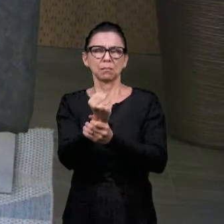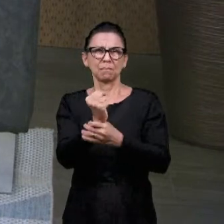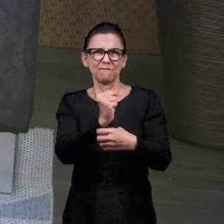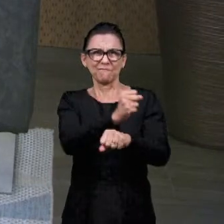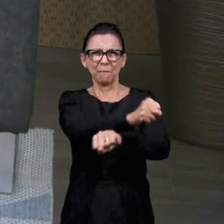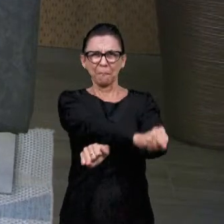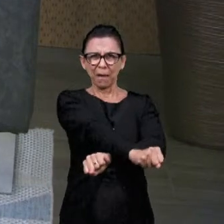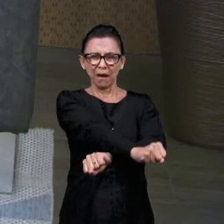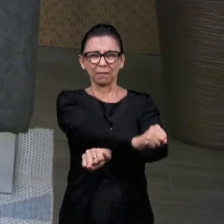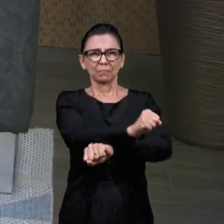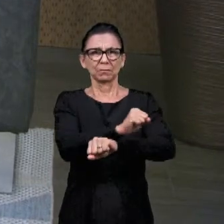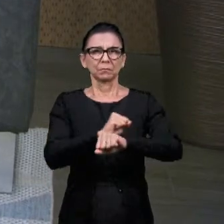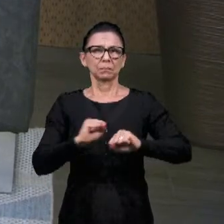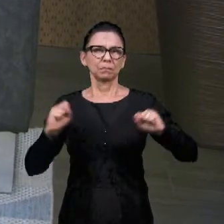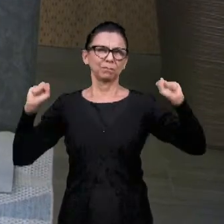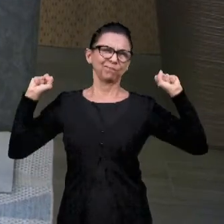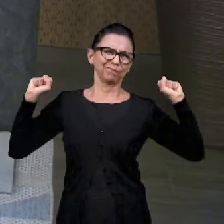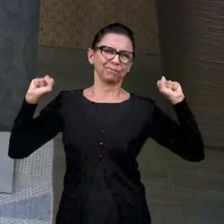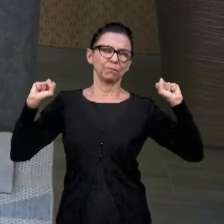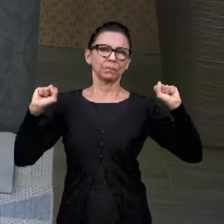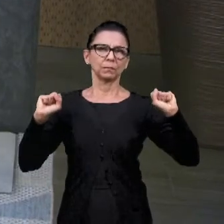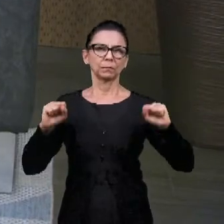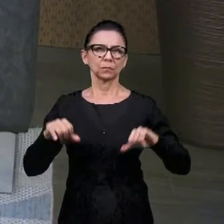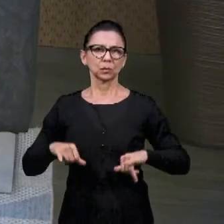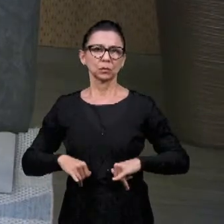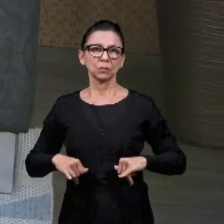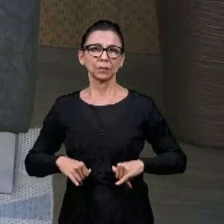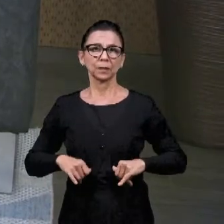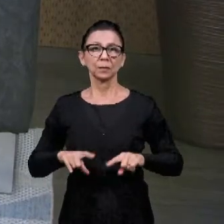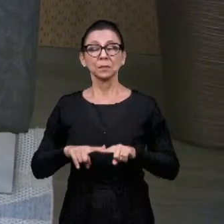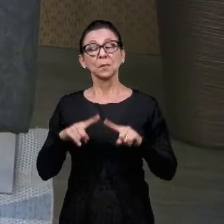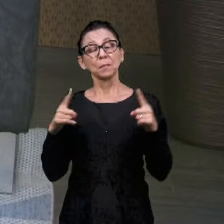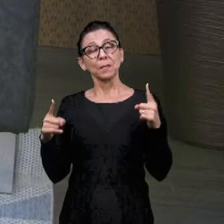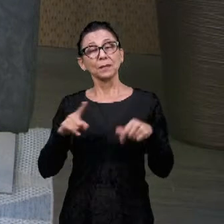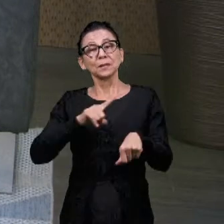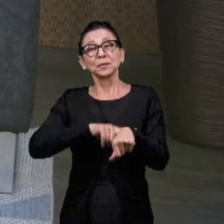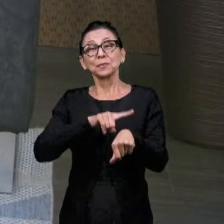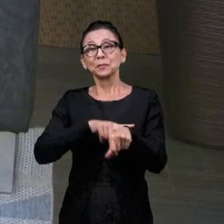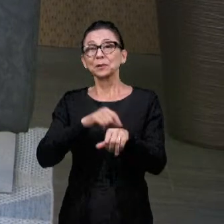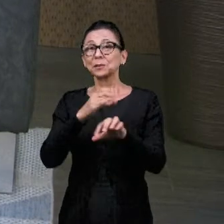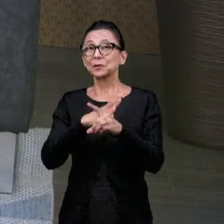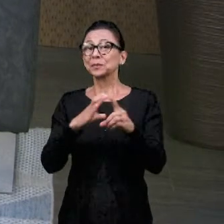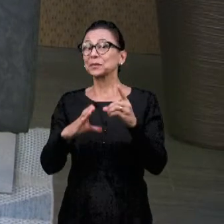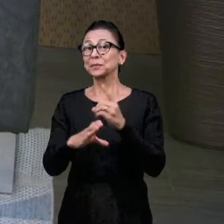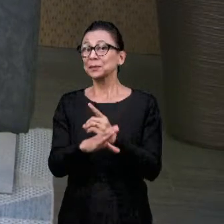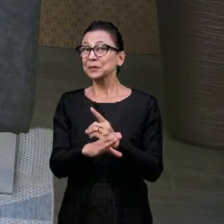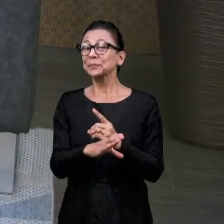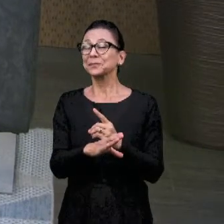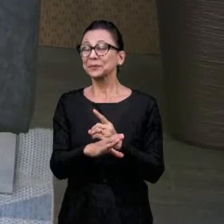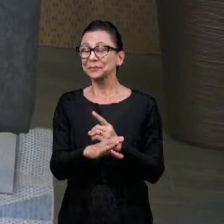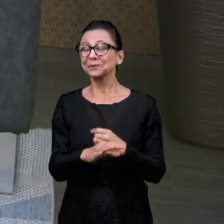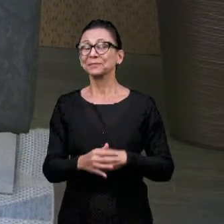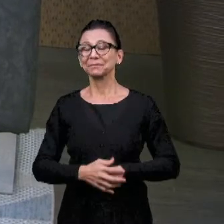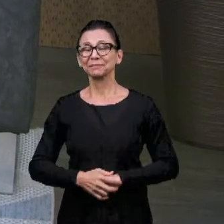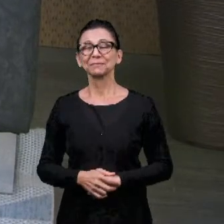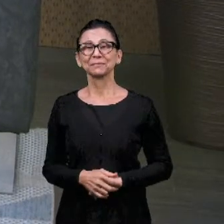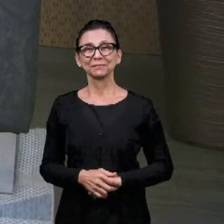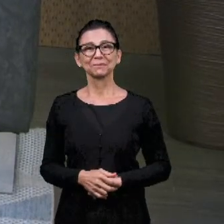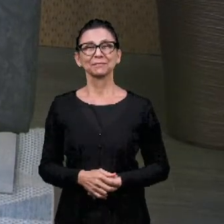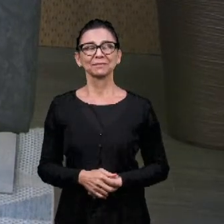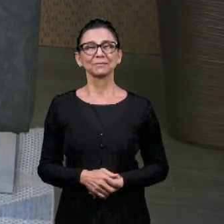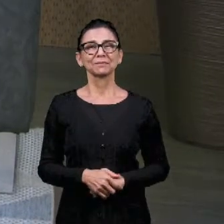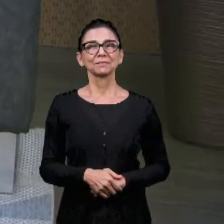podiam estar como fosse. Mas era hora de fazer o culto, então vamos fazer o culto. E Deus operou